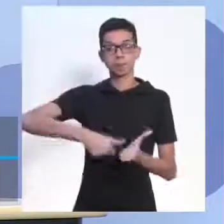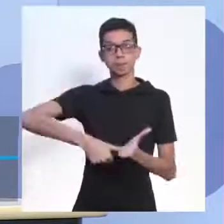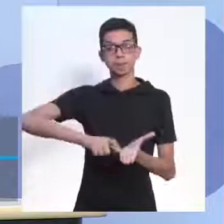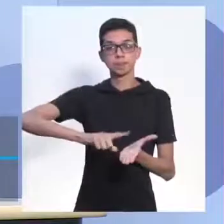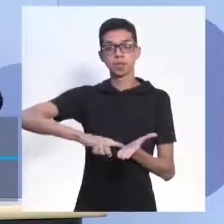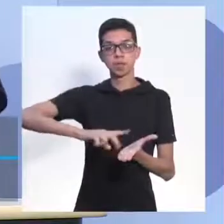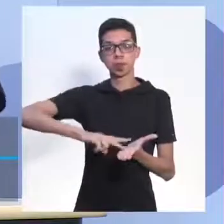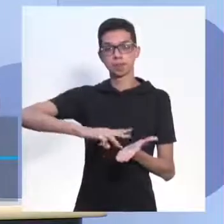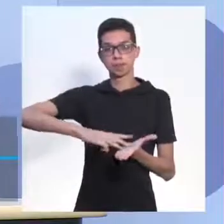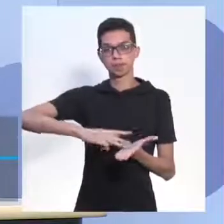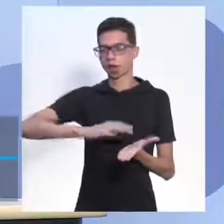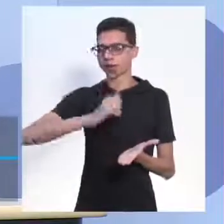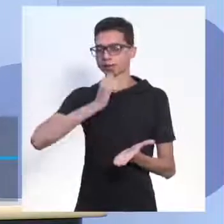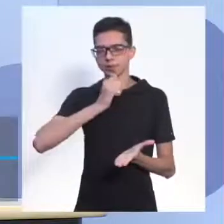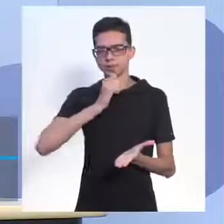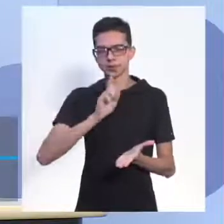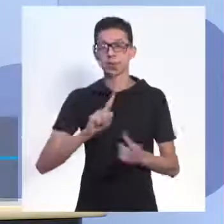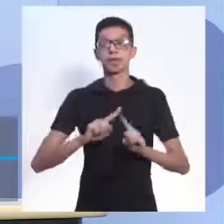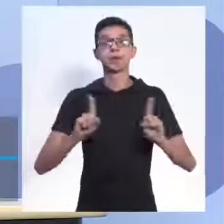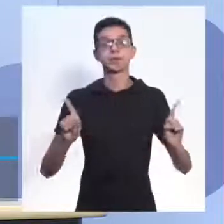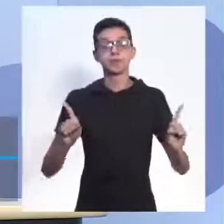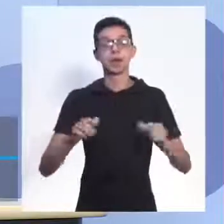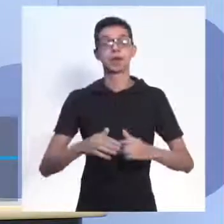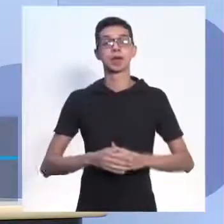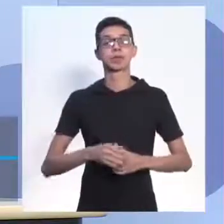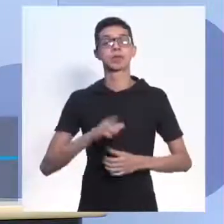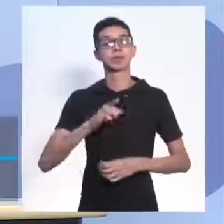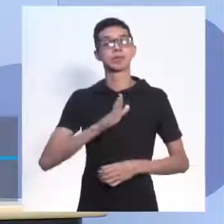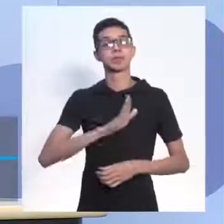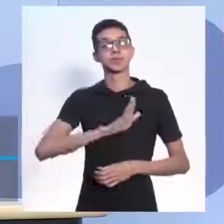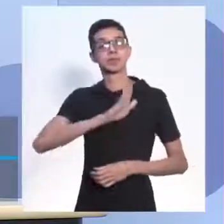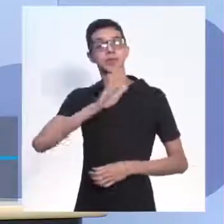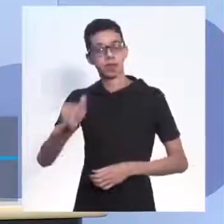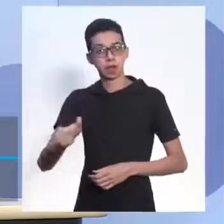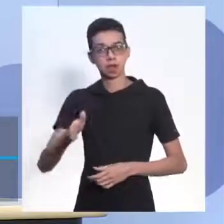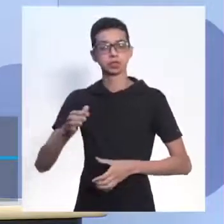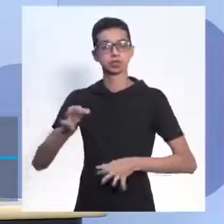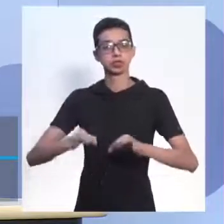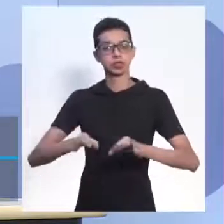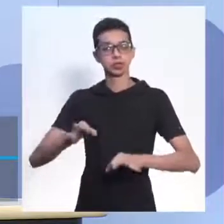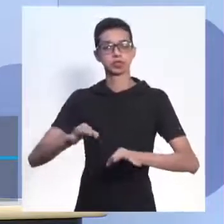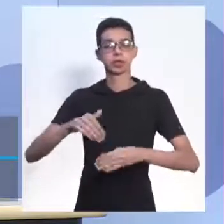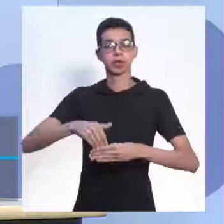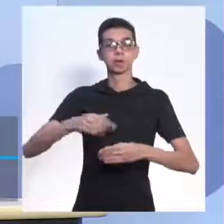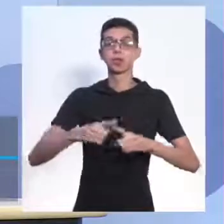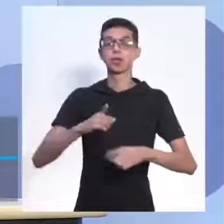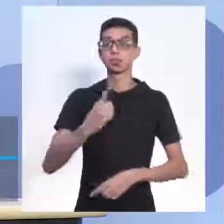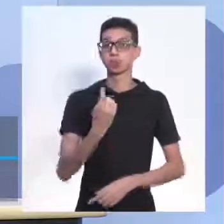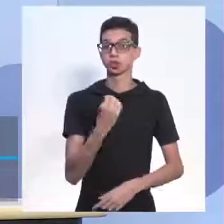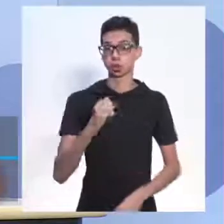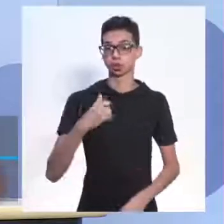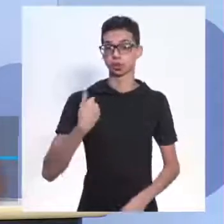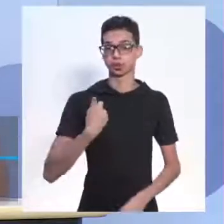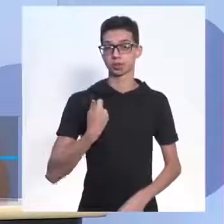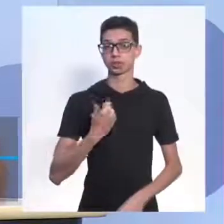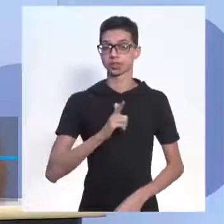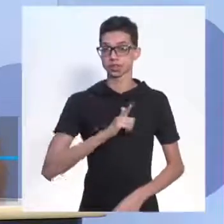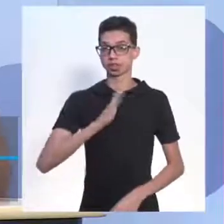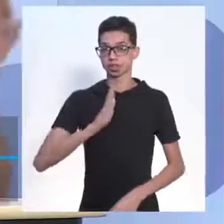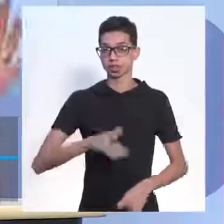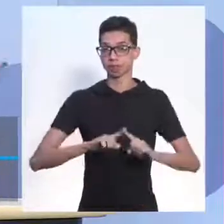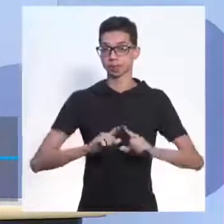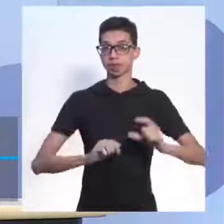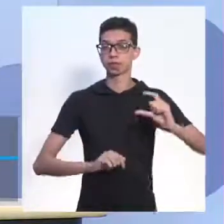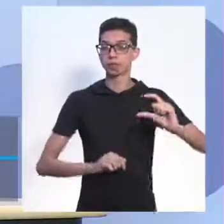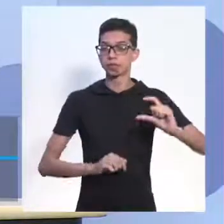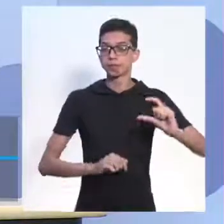fazer dois terceiro corre lá no site da justiça eleitoral para saber porque se leu se vocês tiverem 18 sem título Pode ser que dei um belzinho